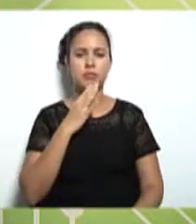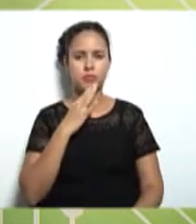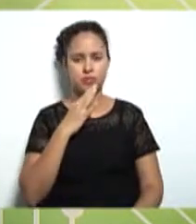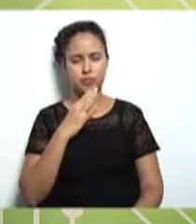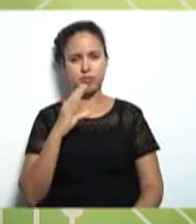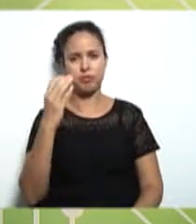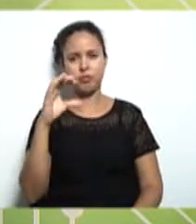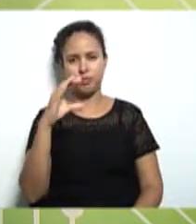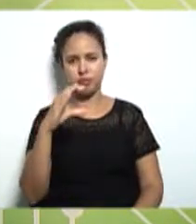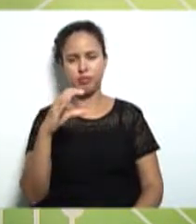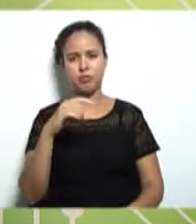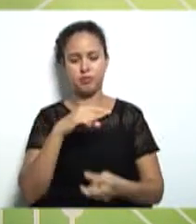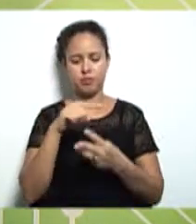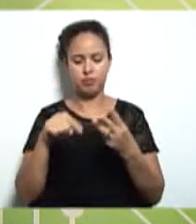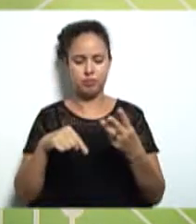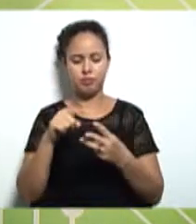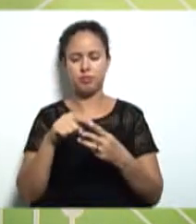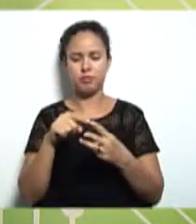formas: observando,